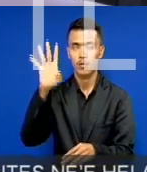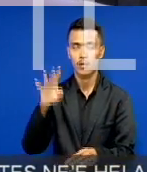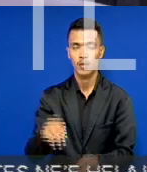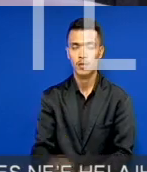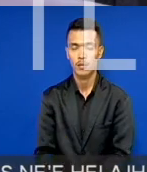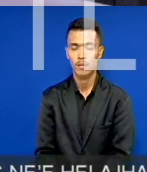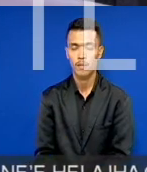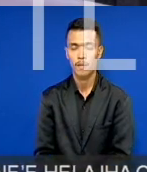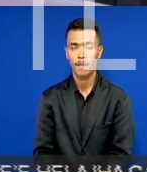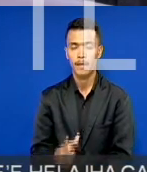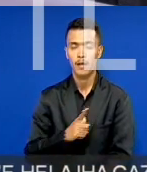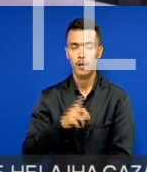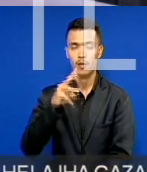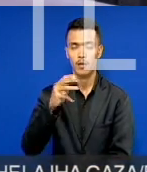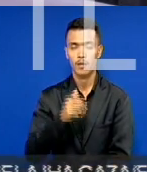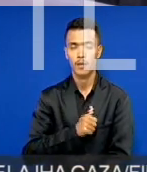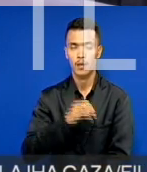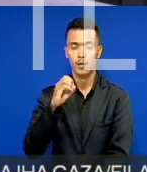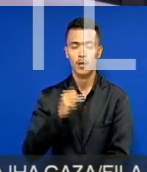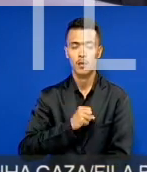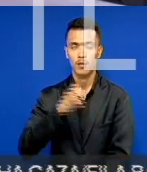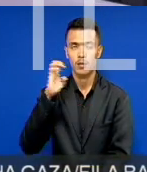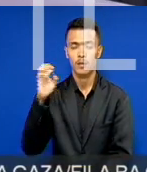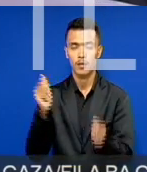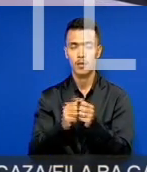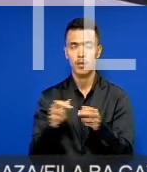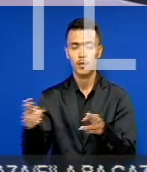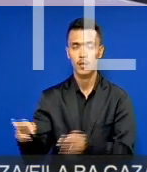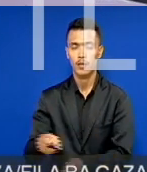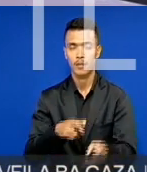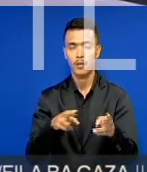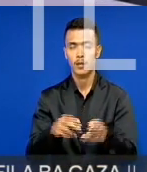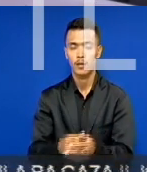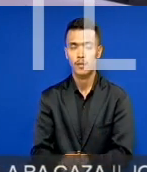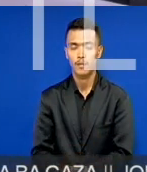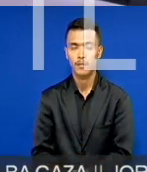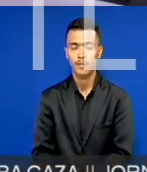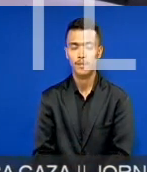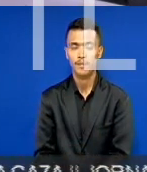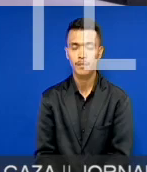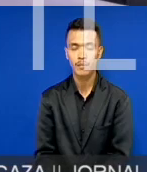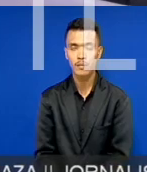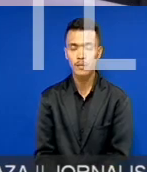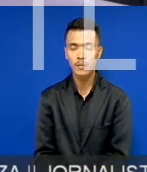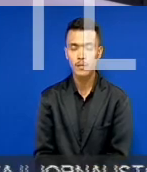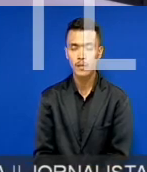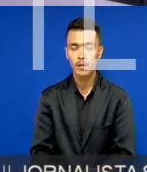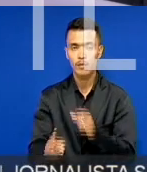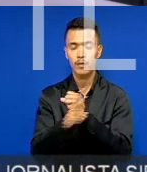Lauten, Ainaru, Same e Hermera. Total vítima nebe recupera e a semana de Laran, maka total Atus Tolu